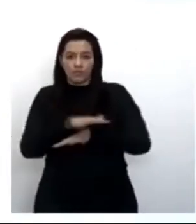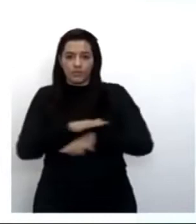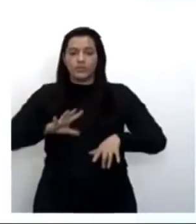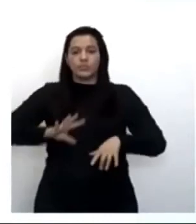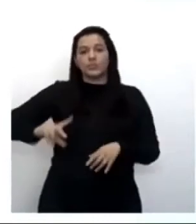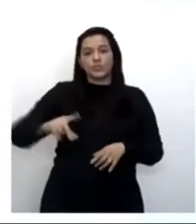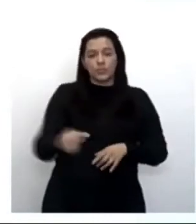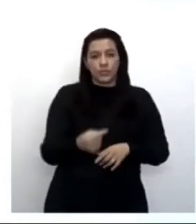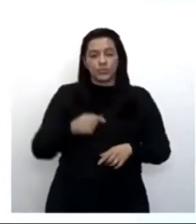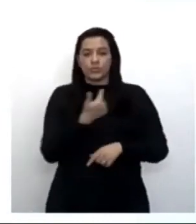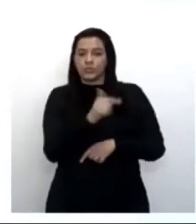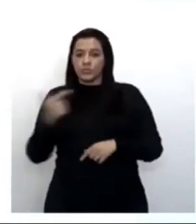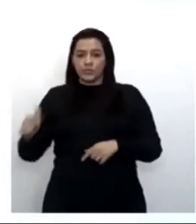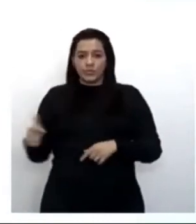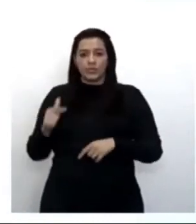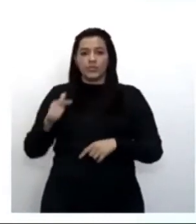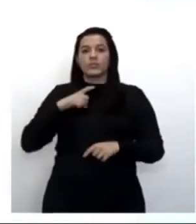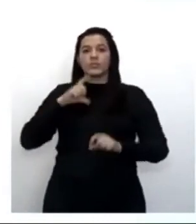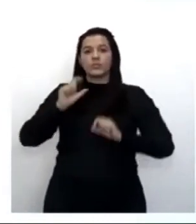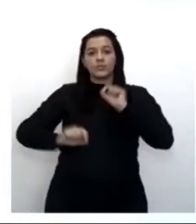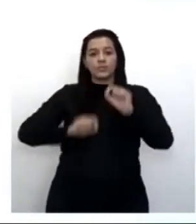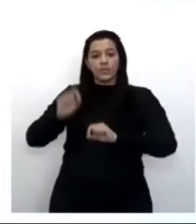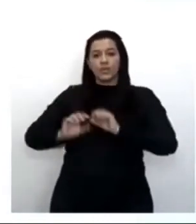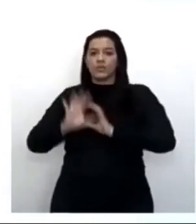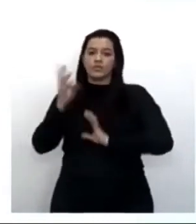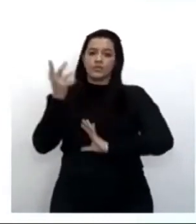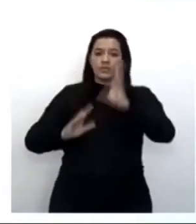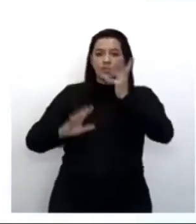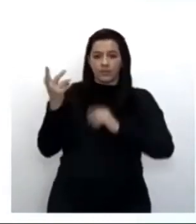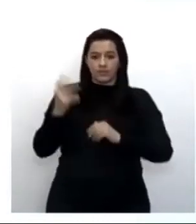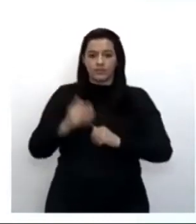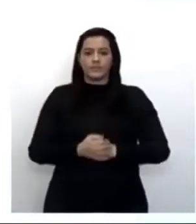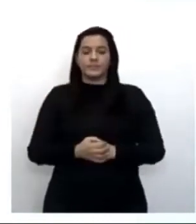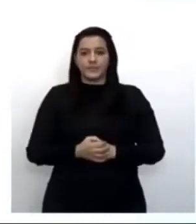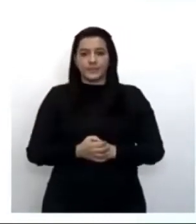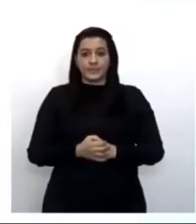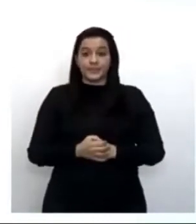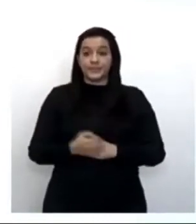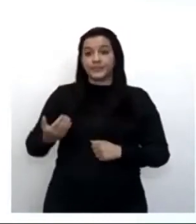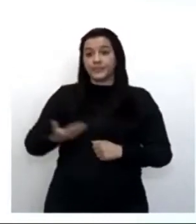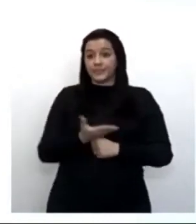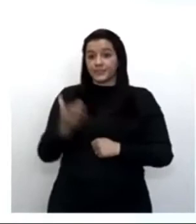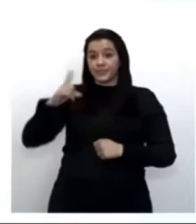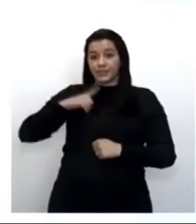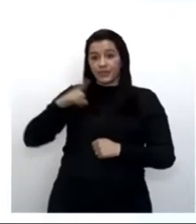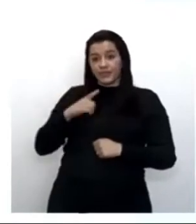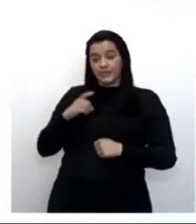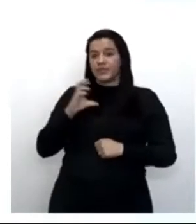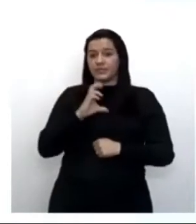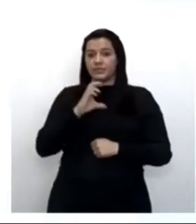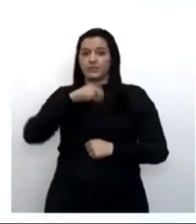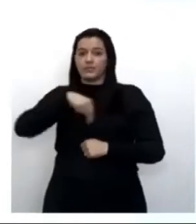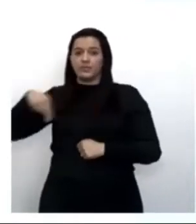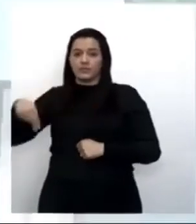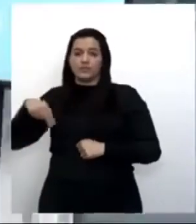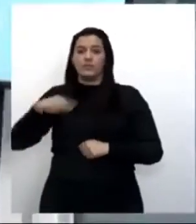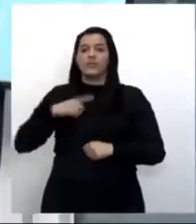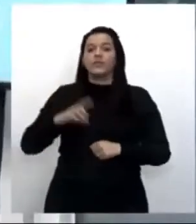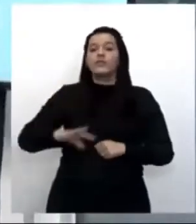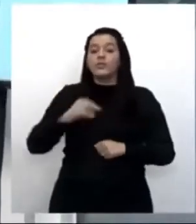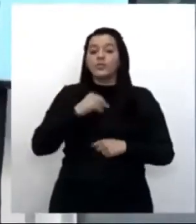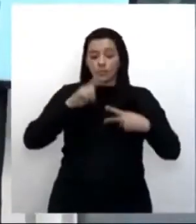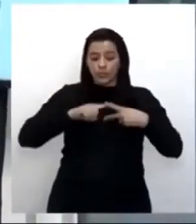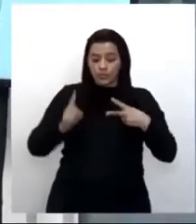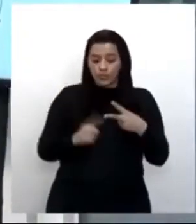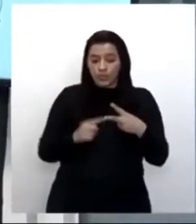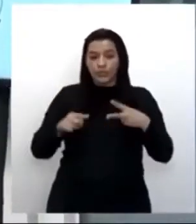movimentos, sem considerar as causas, beleza? E aí vocês vão ver aí a cinemática, né, também, dois tipos de movimento bem que